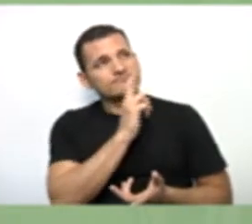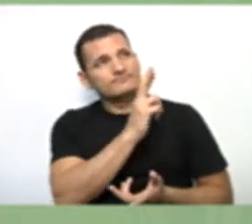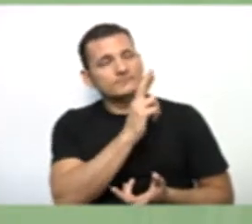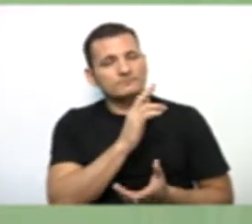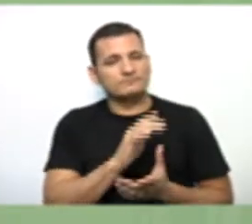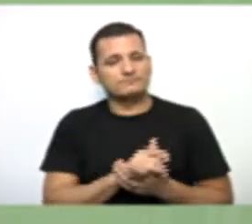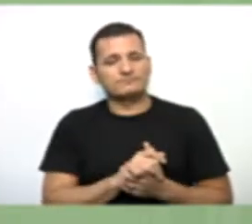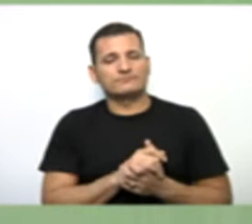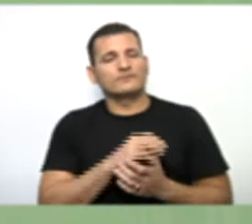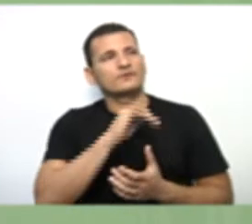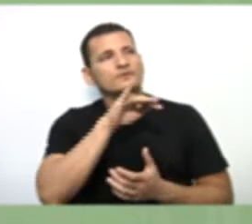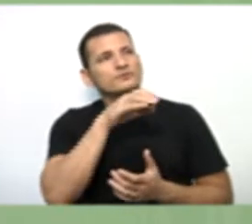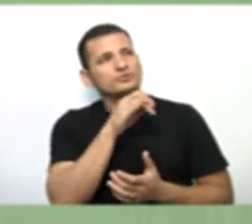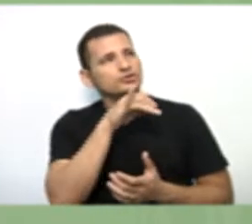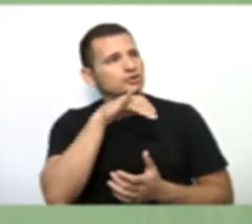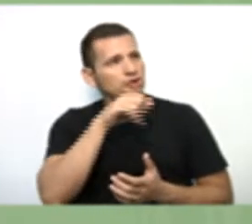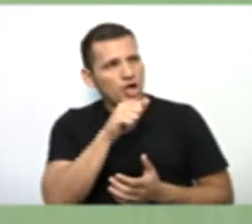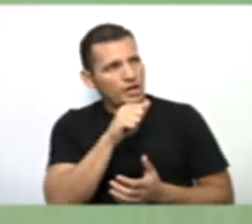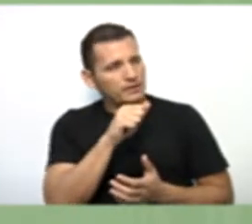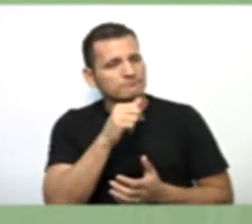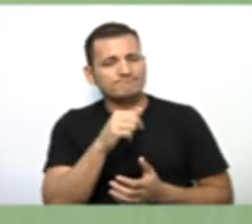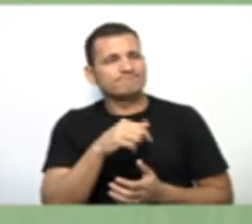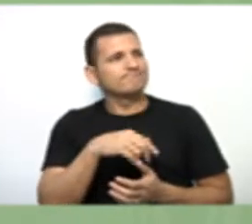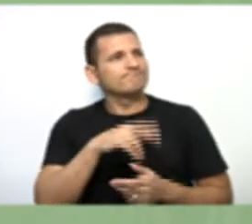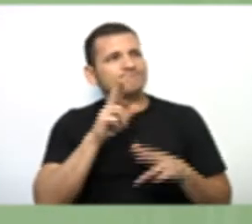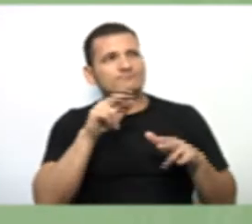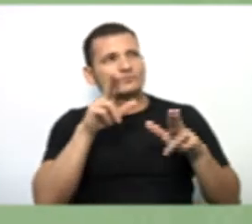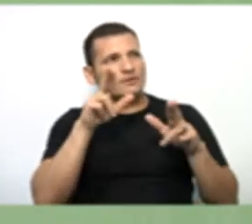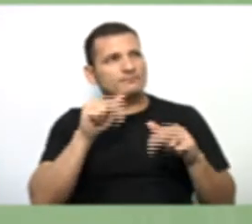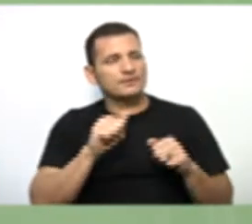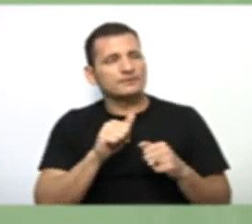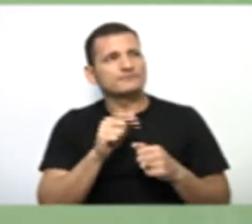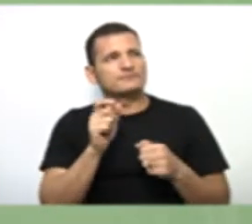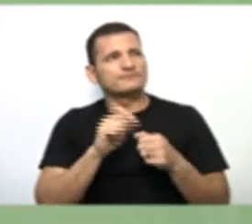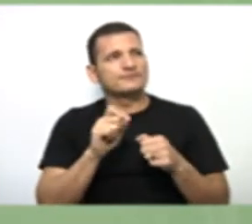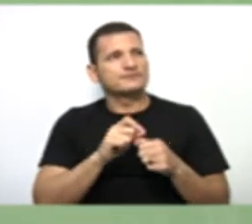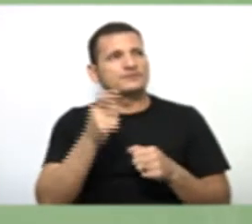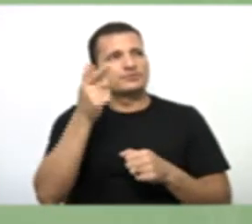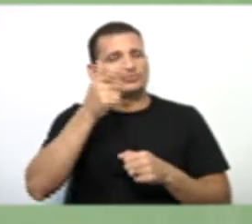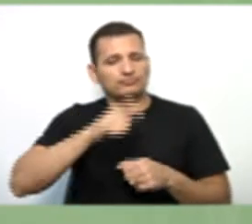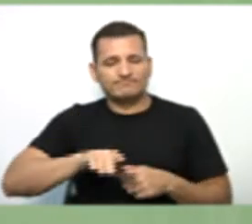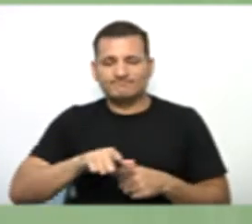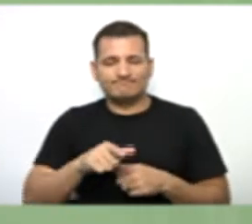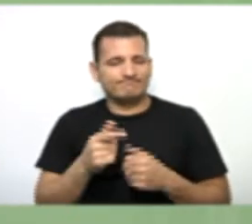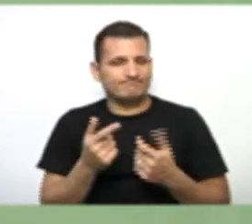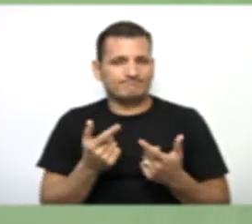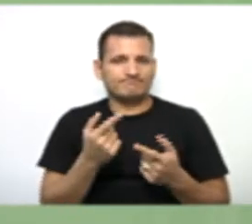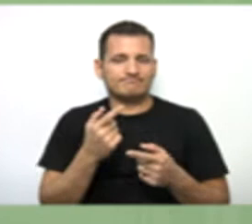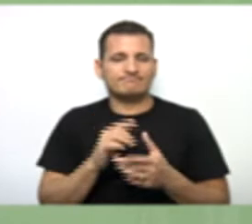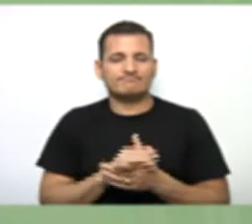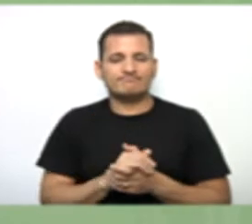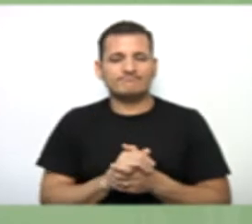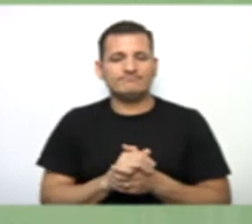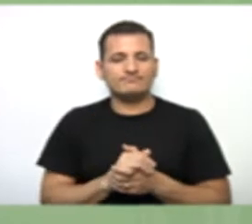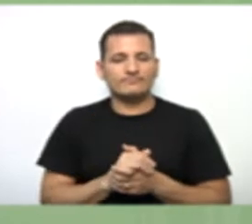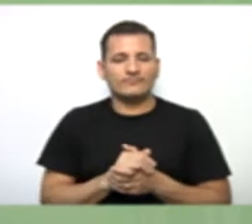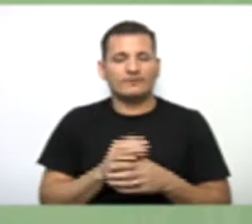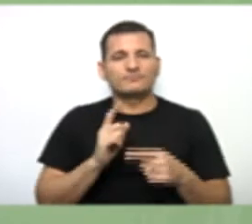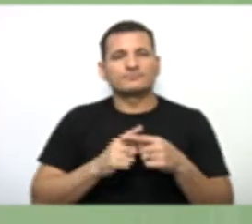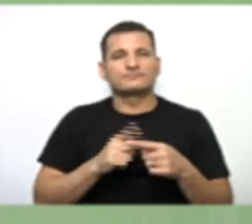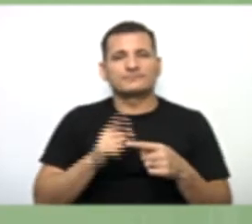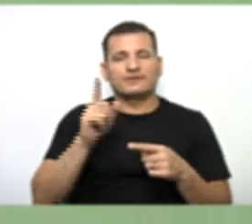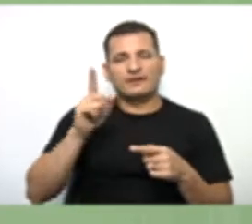a joia perdida não poderá jamais ser recuperada, pois é